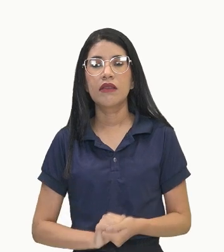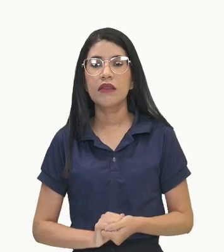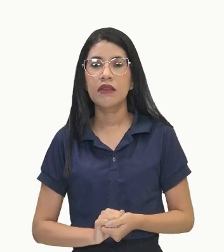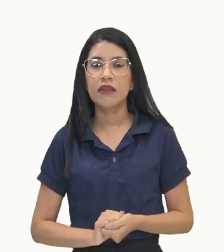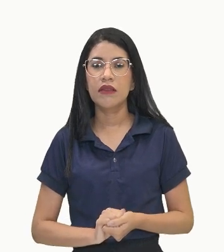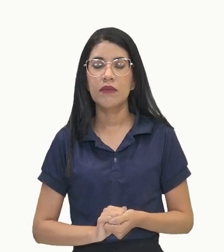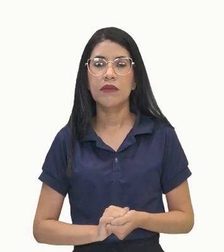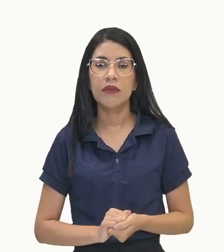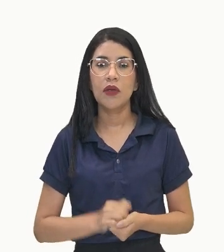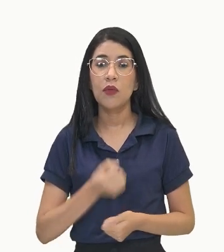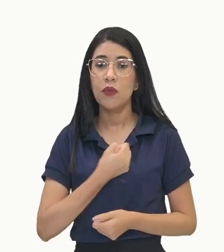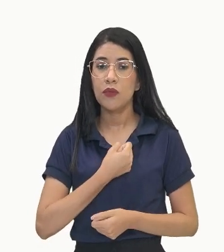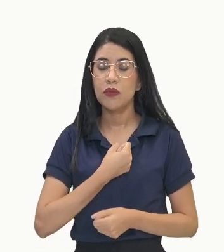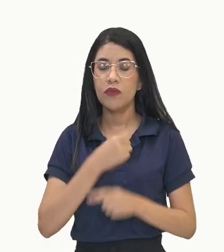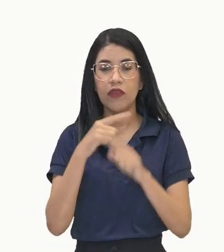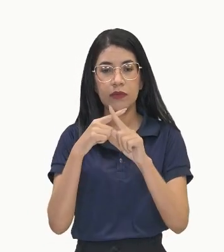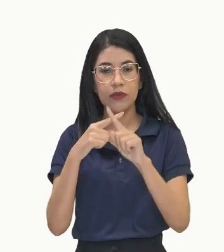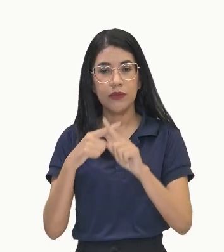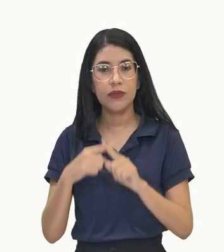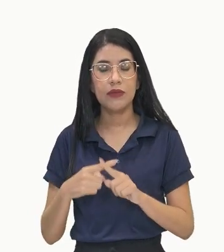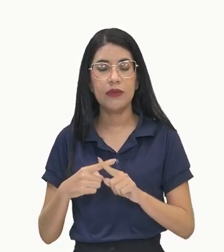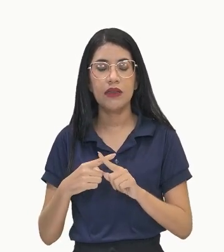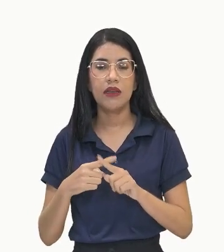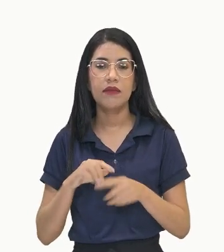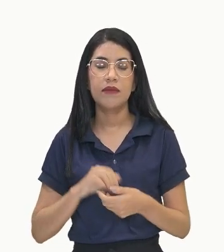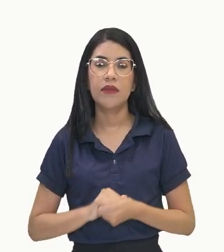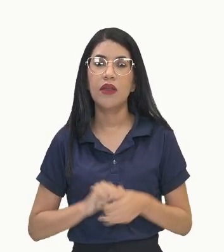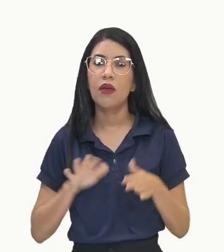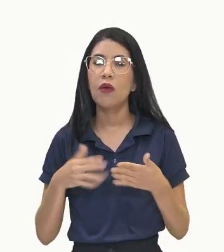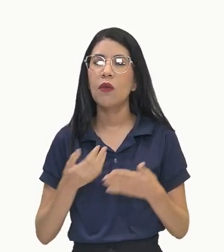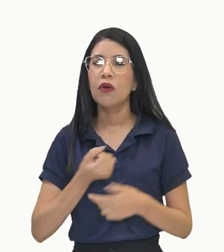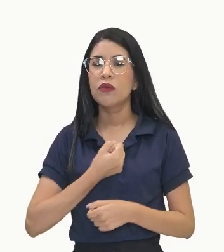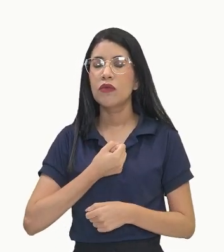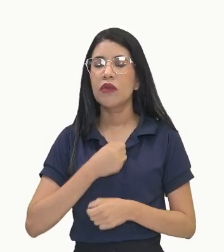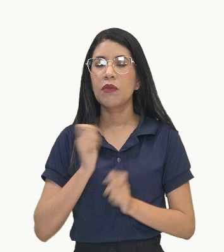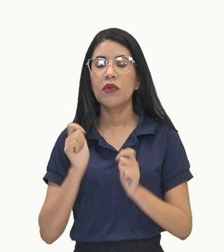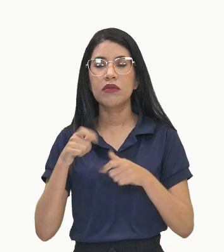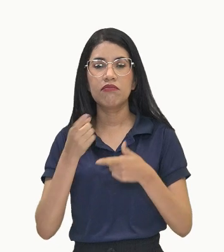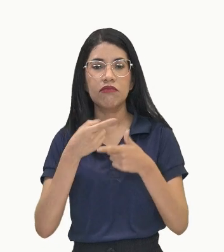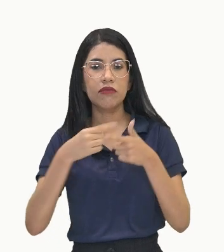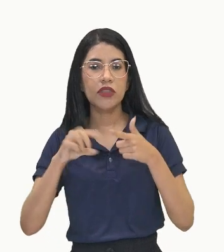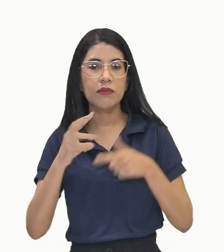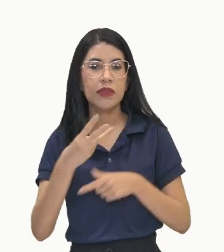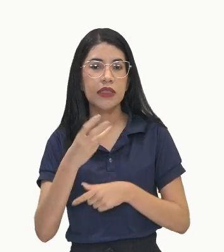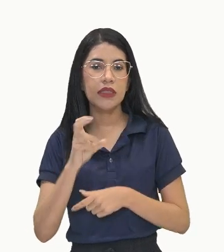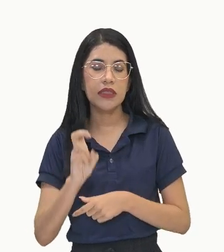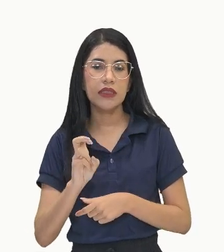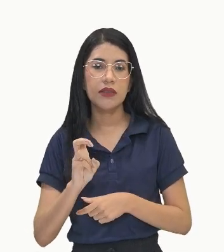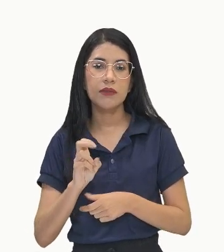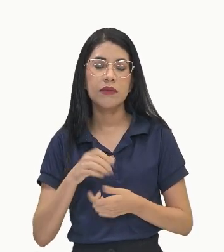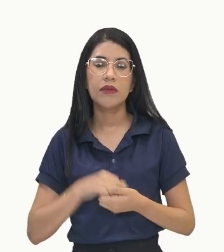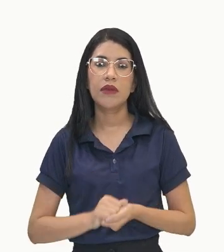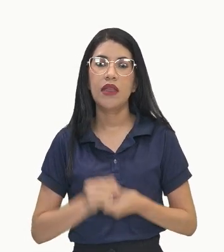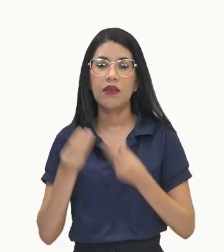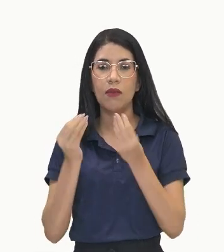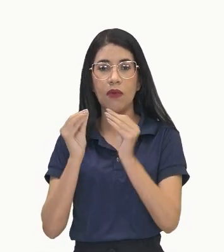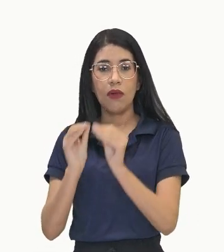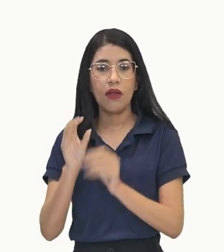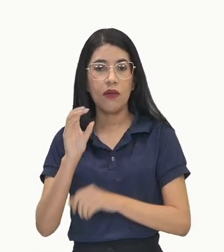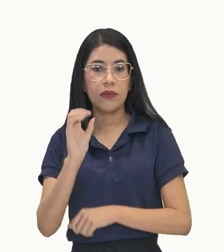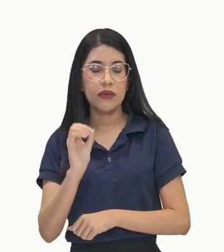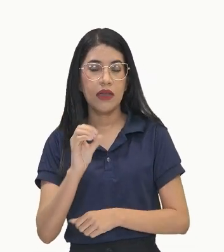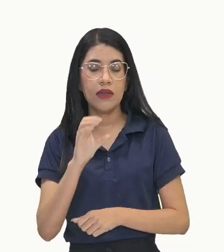multiplica o 50, que dá um número divisível por 35. Vai ser 0. 0